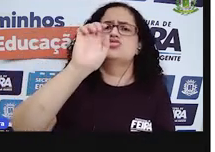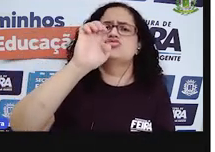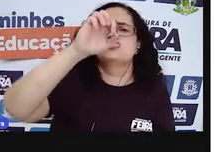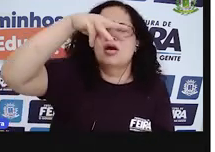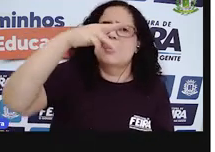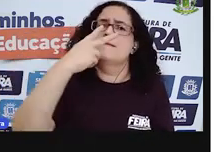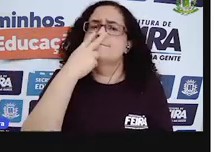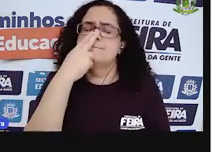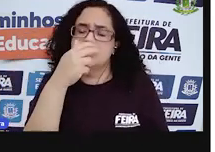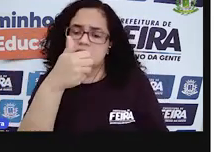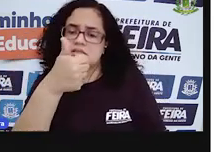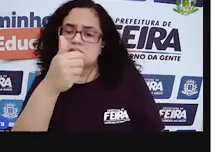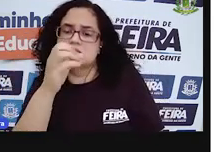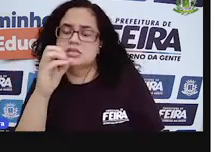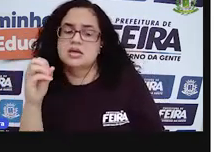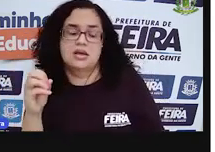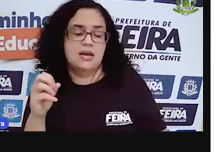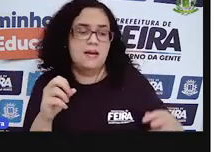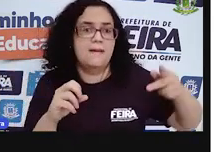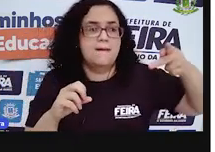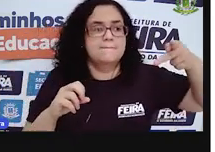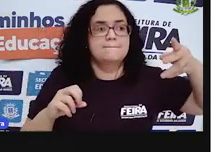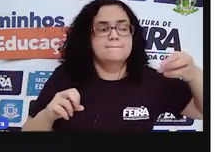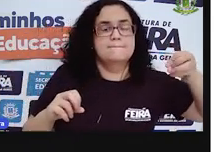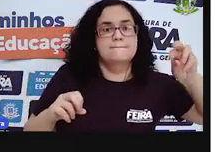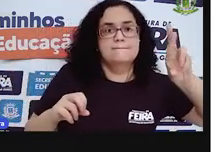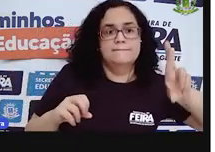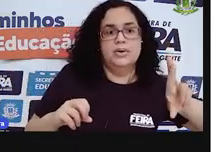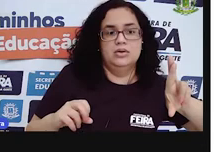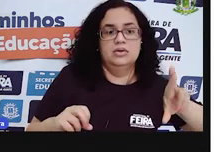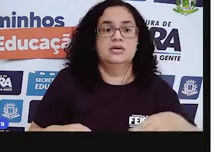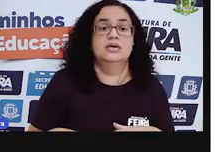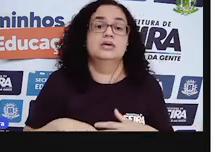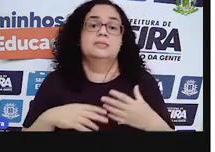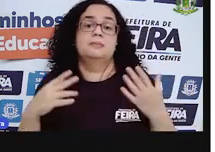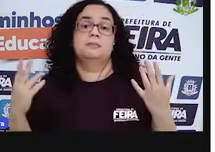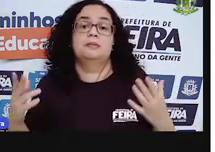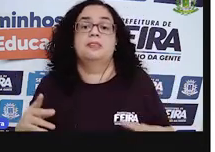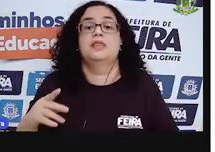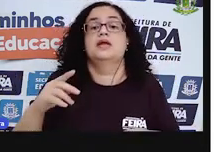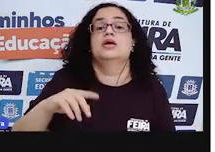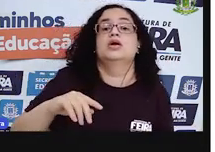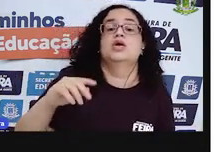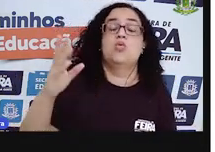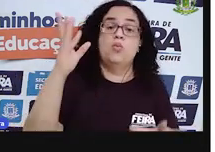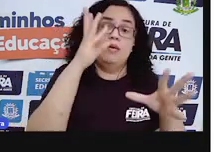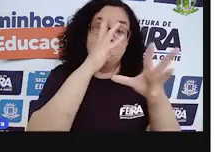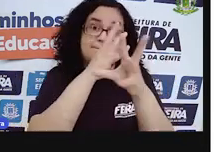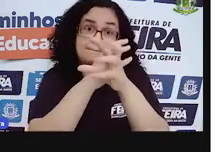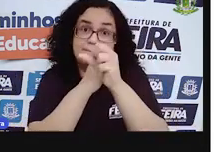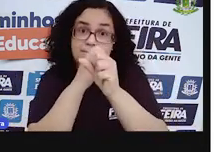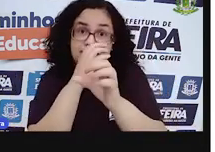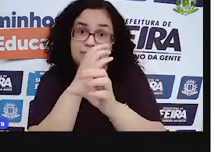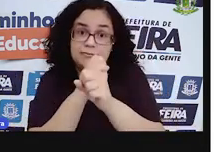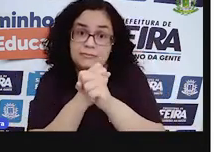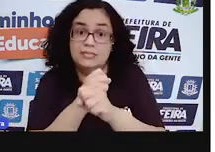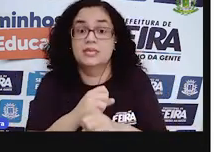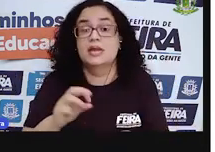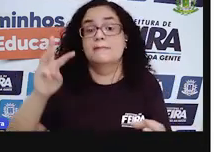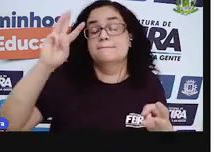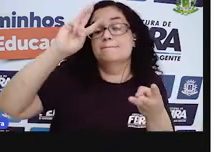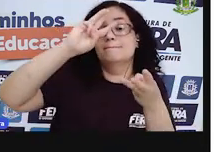100 por 100 então porcentagem nada mais é do que uma operação